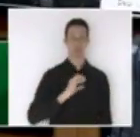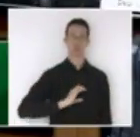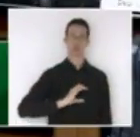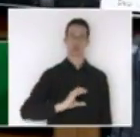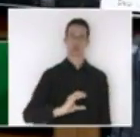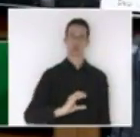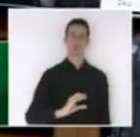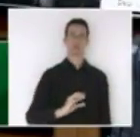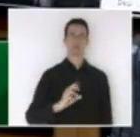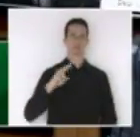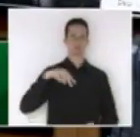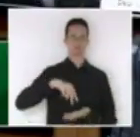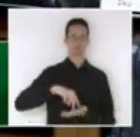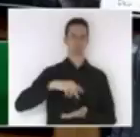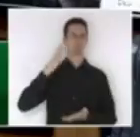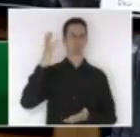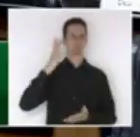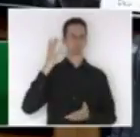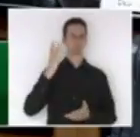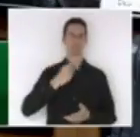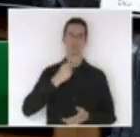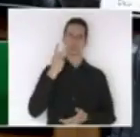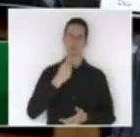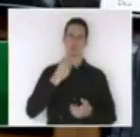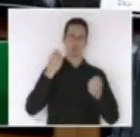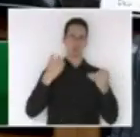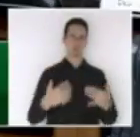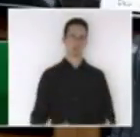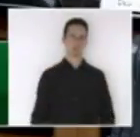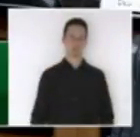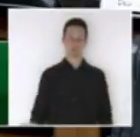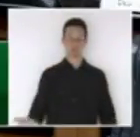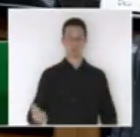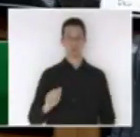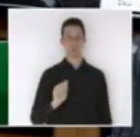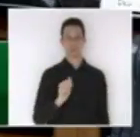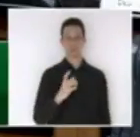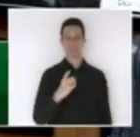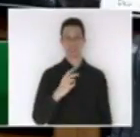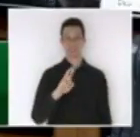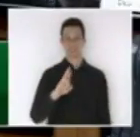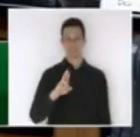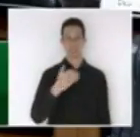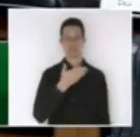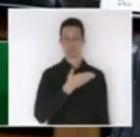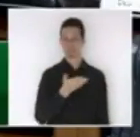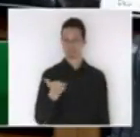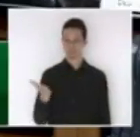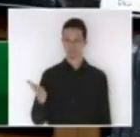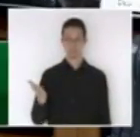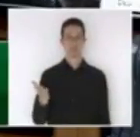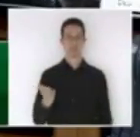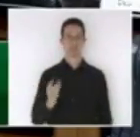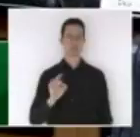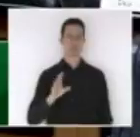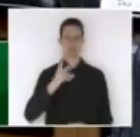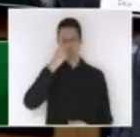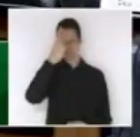e usou a palavra. Então, nós vemos que as secretarias regionais são, sim, o local de